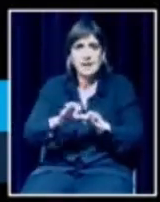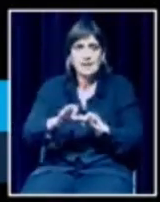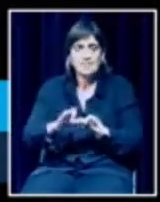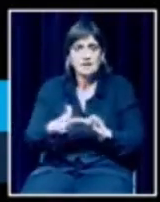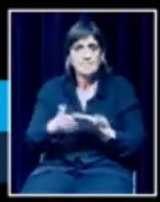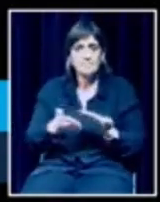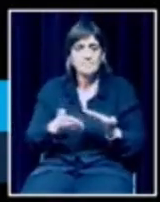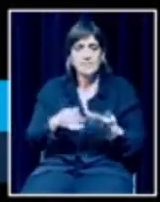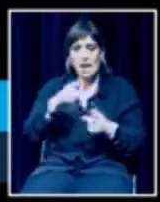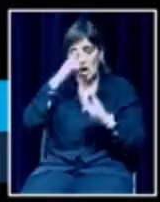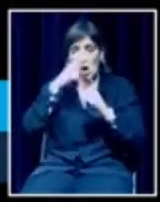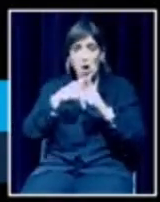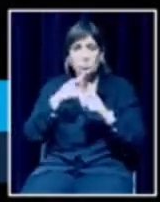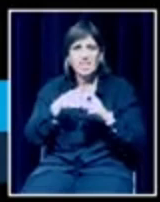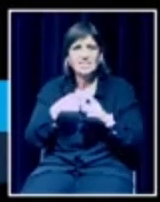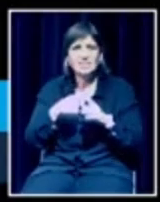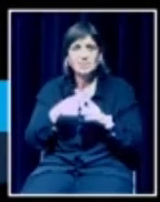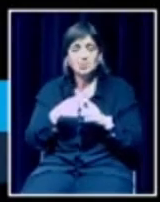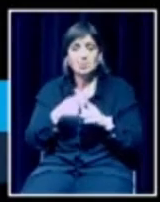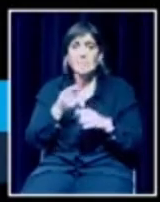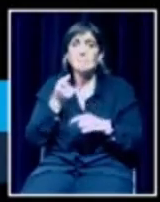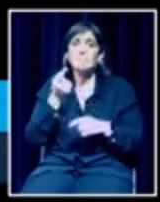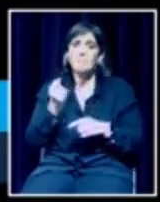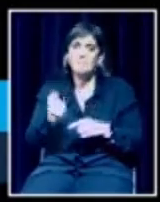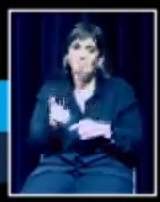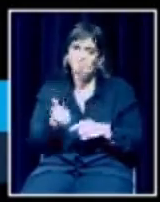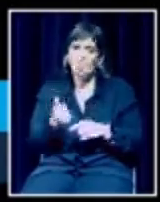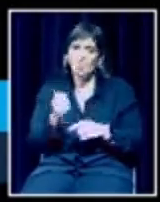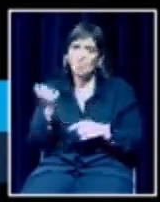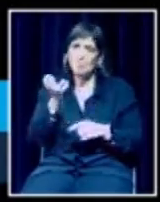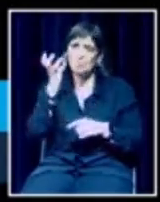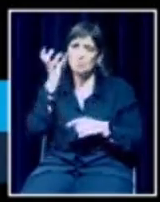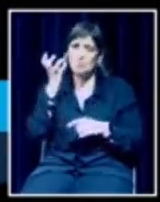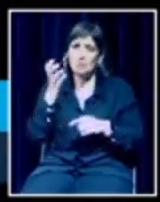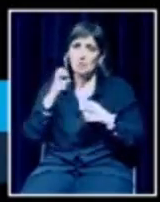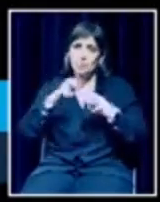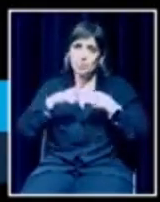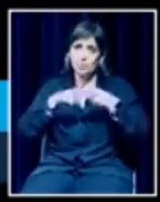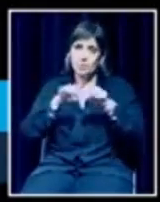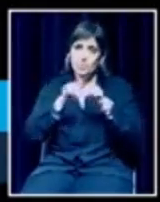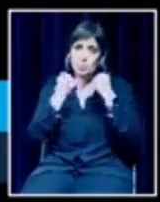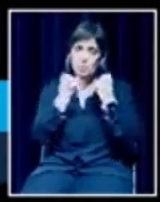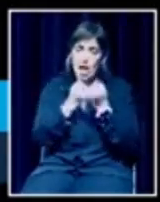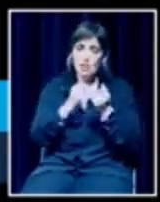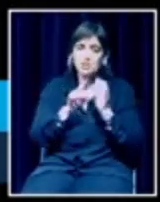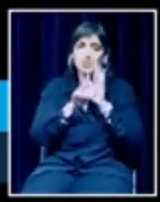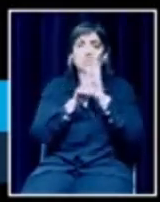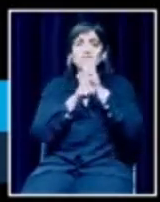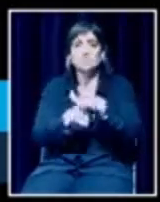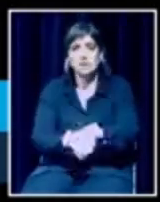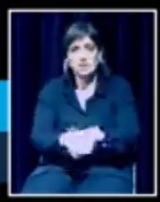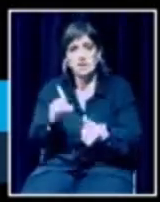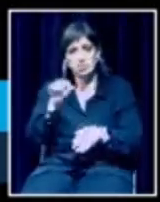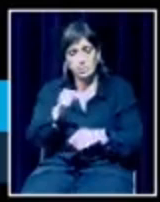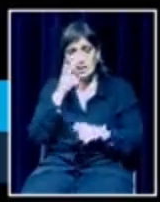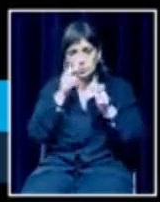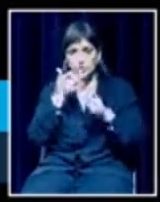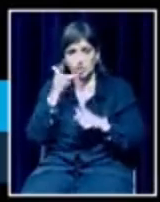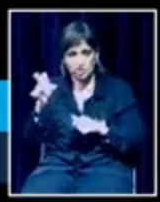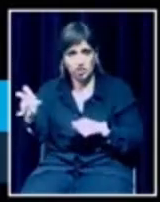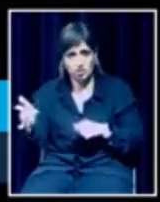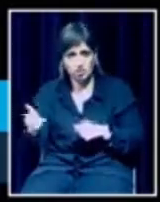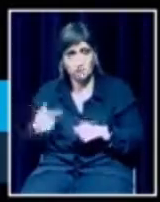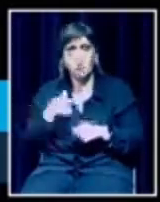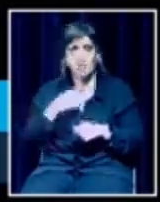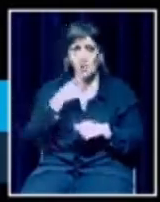para objetivos pouco nobres conflito social xenofobia eu pergunto senhores